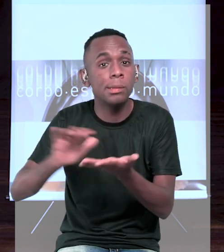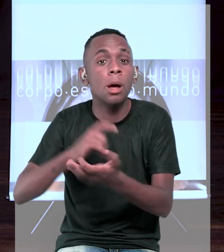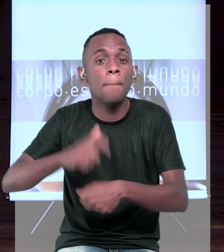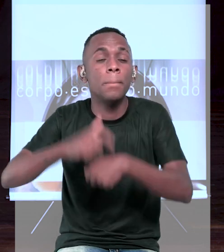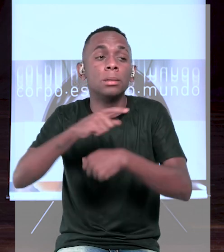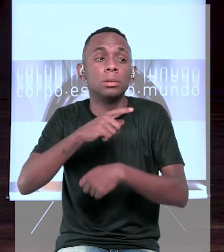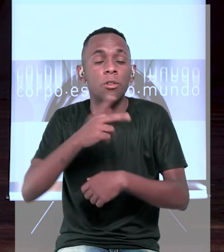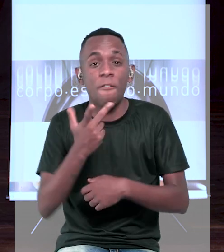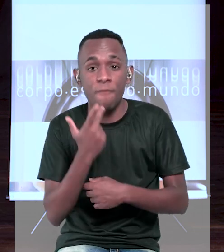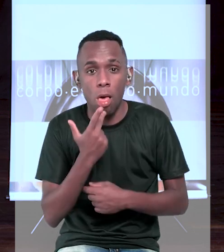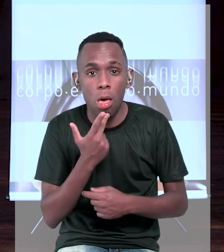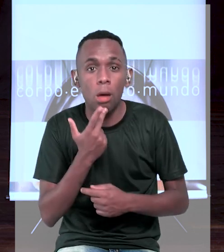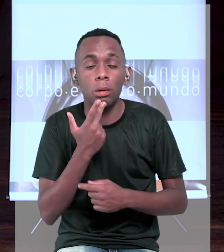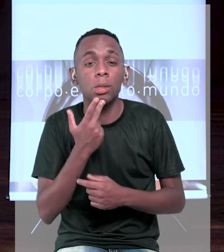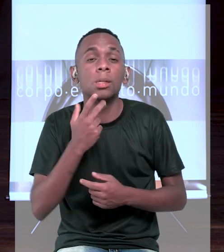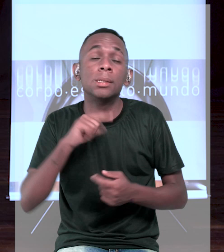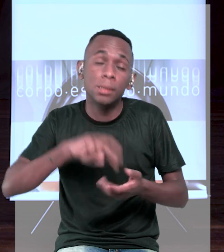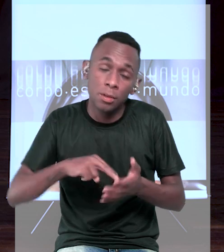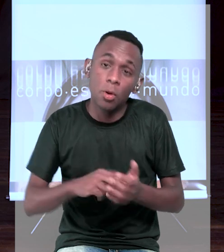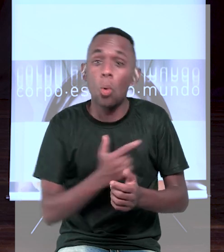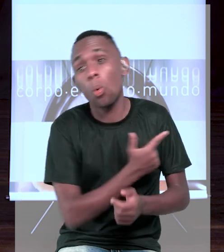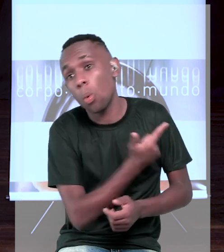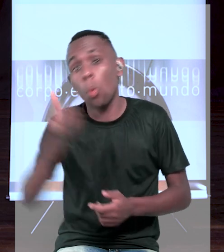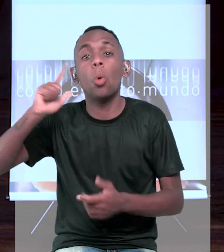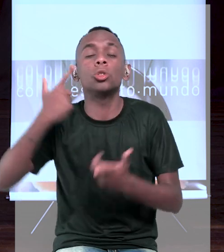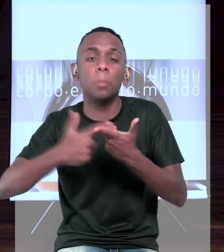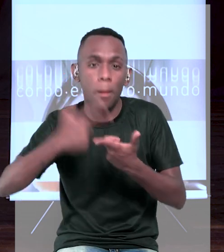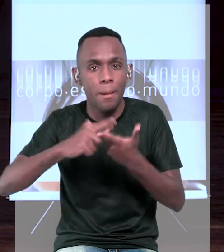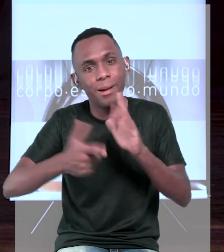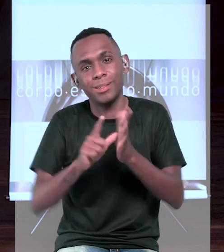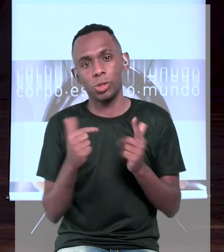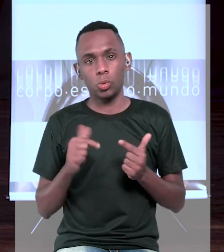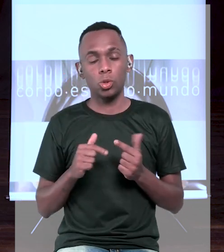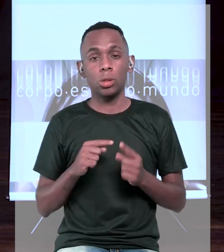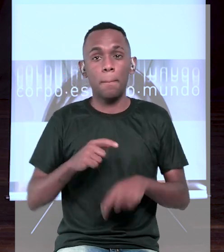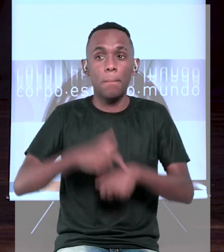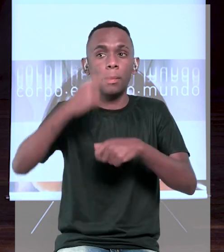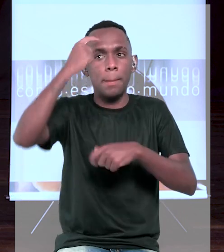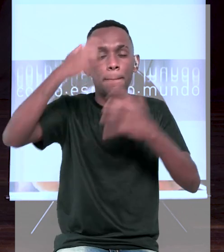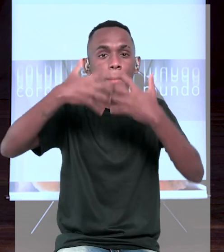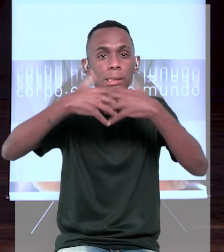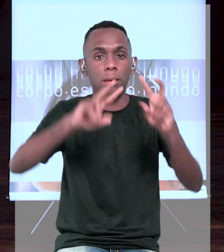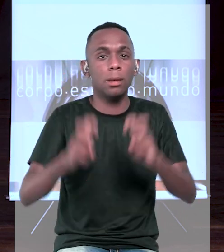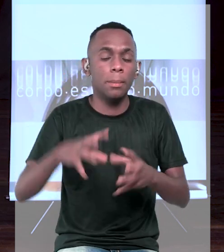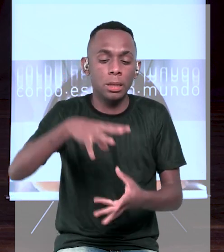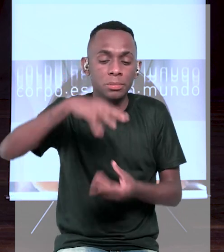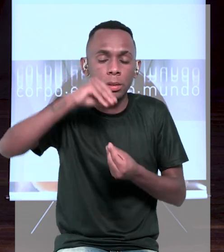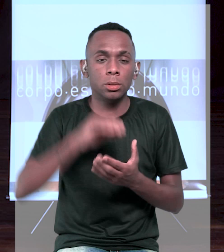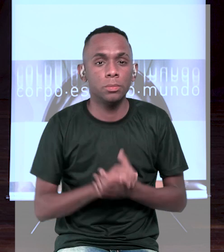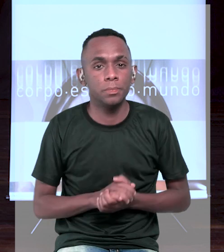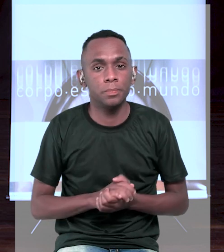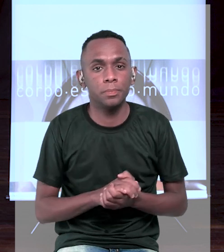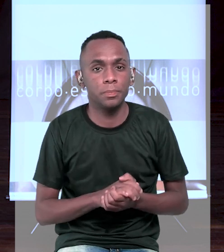elas nos trazem outro problema que não tínhamos quando pensamos aqui sobre o espírito.